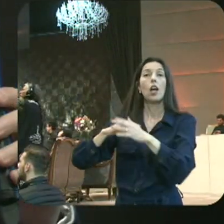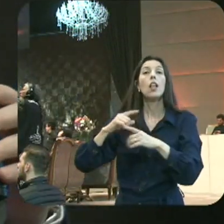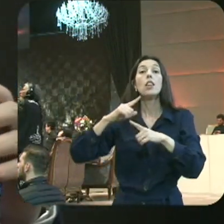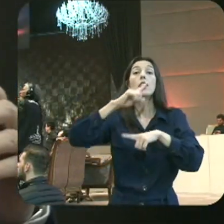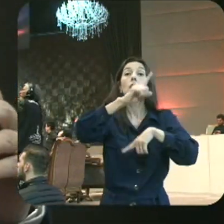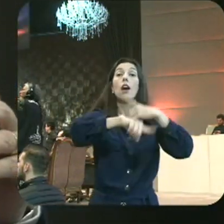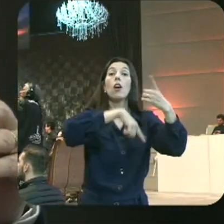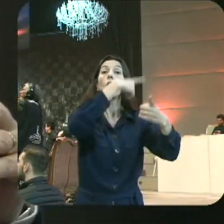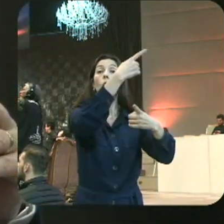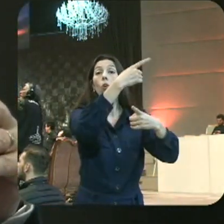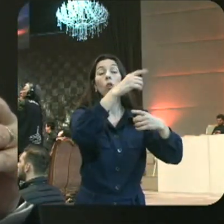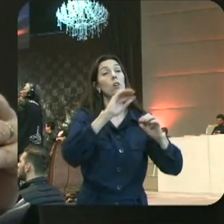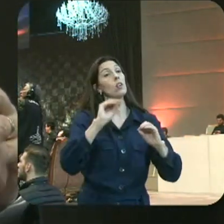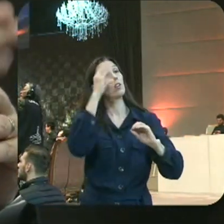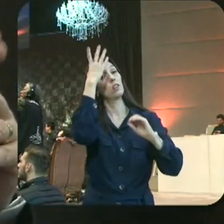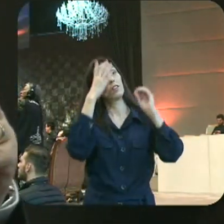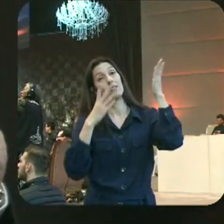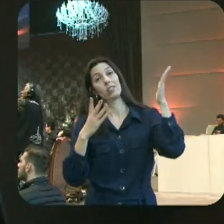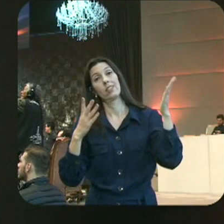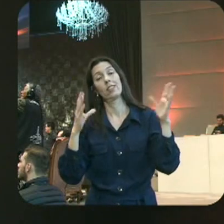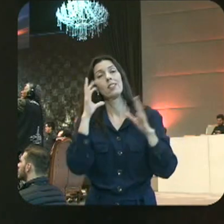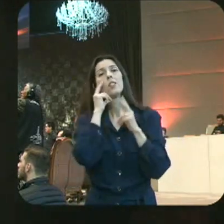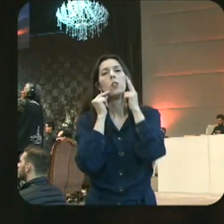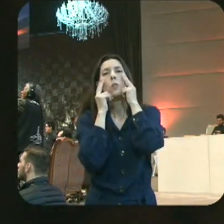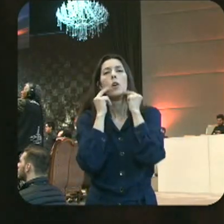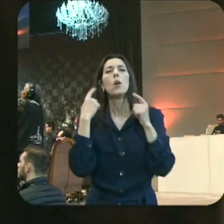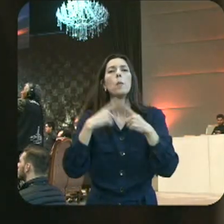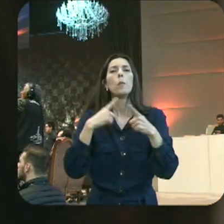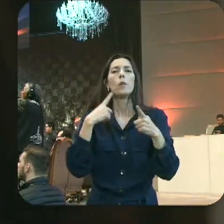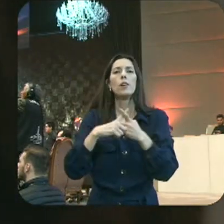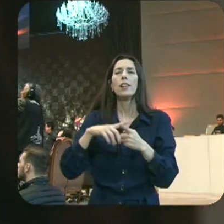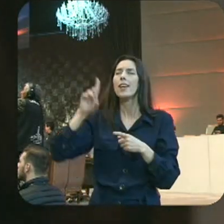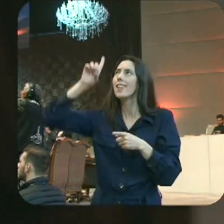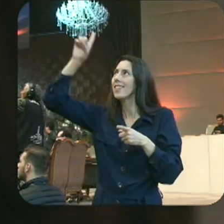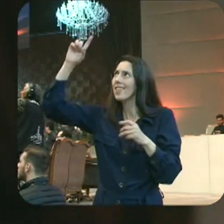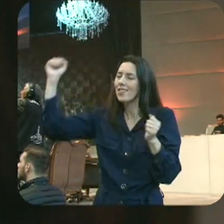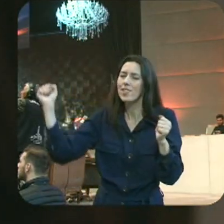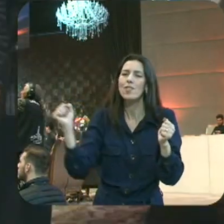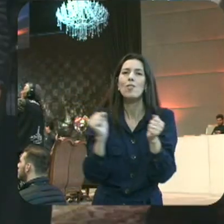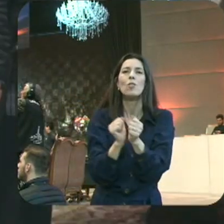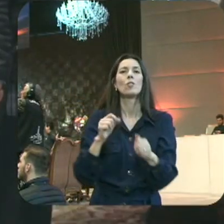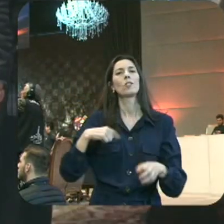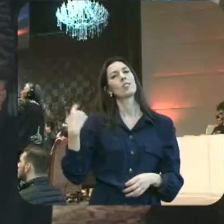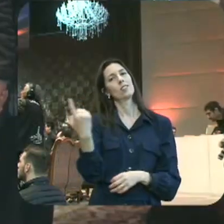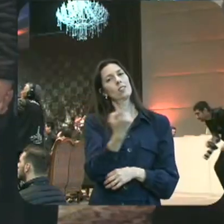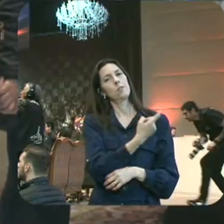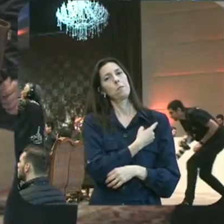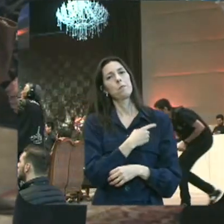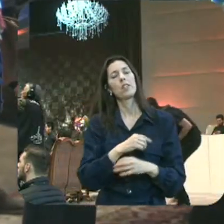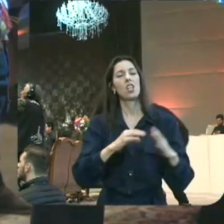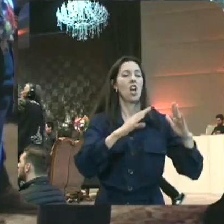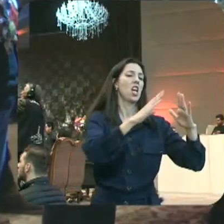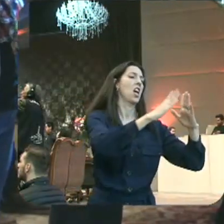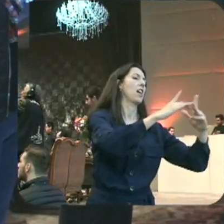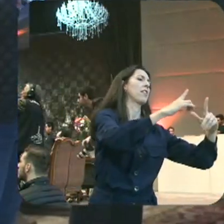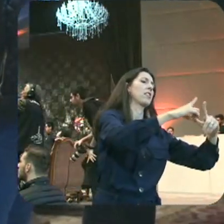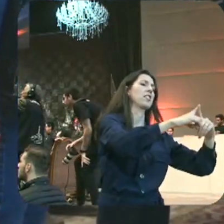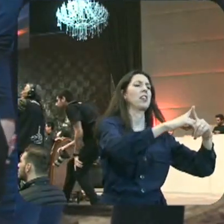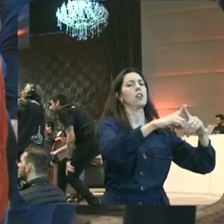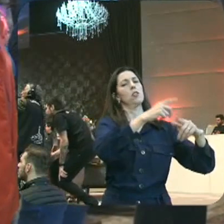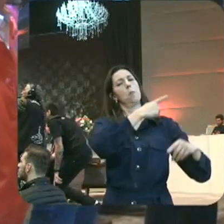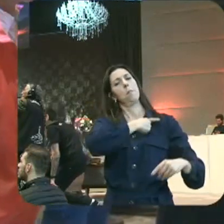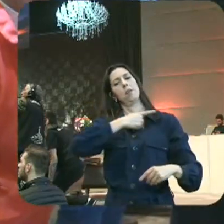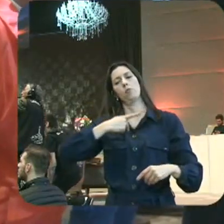consequência, não é? Elas vão vindo, porque fazem parte da nossa vida. Não é uma igreja, não é um pastor, não